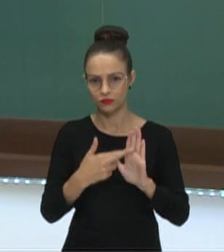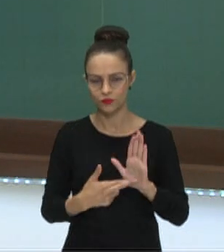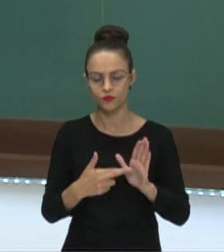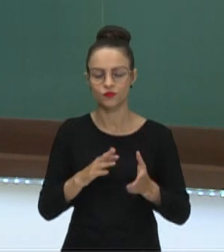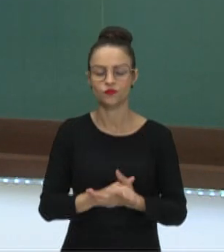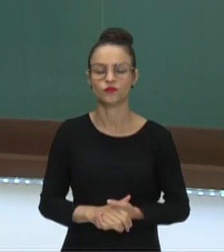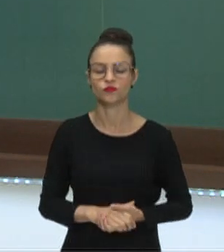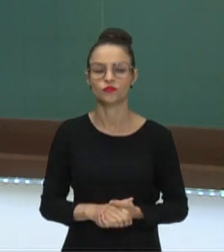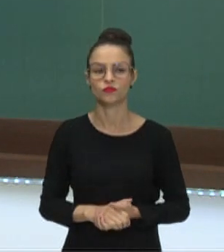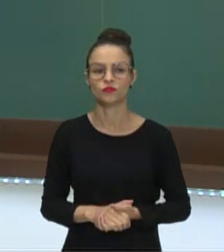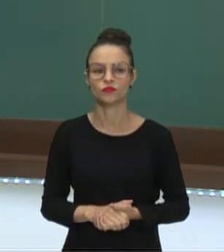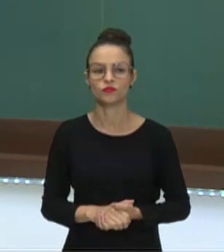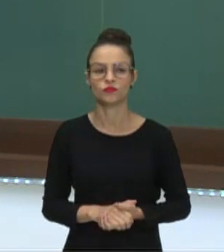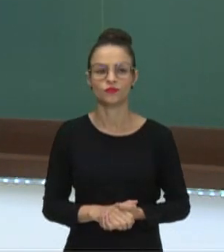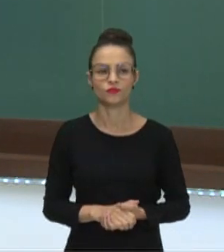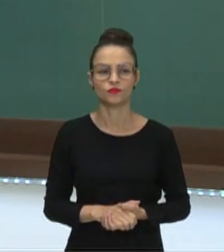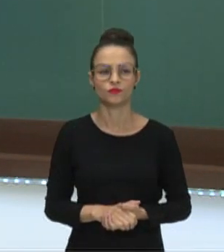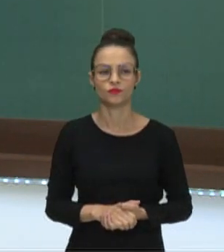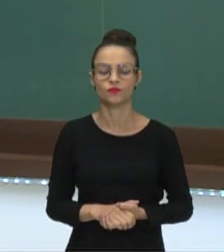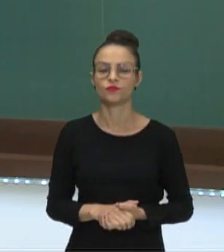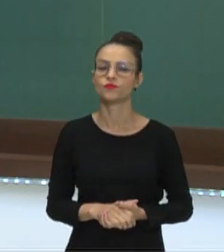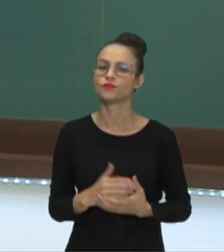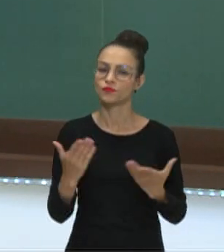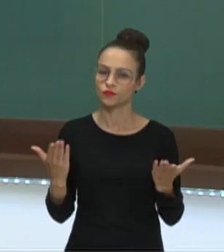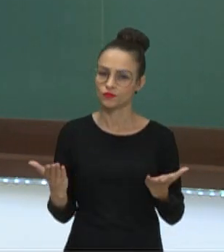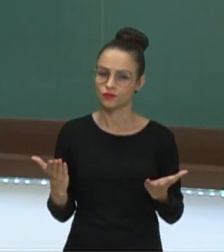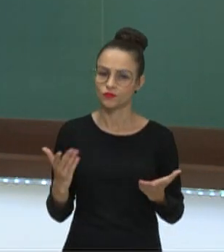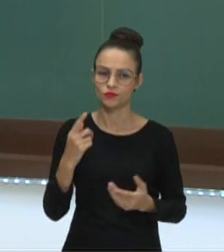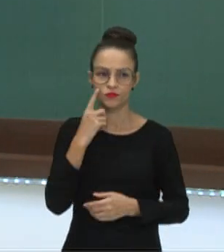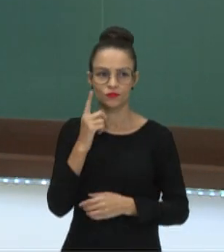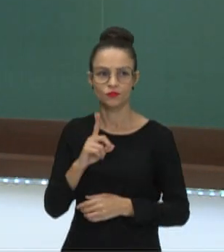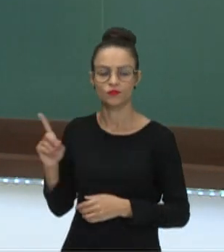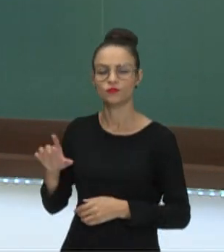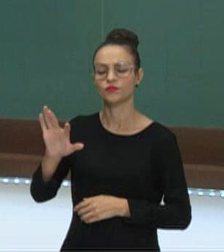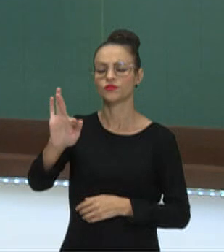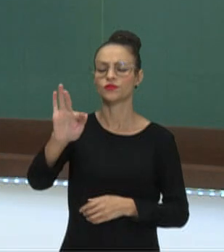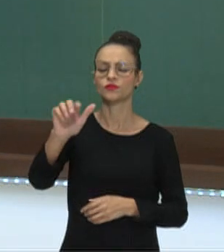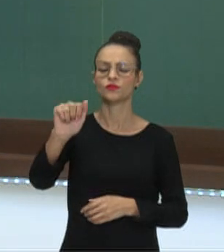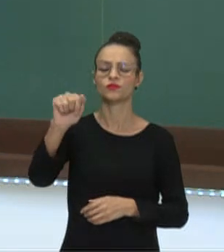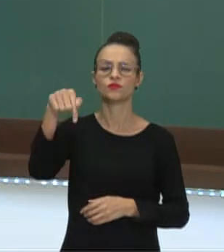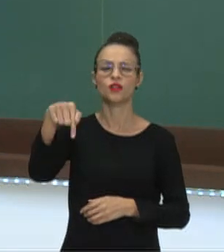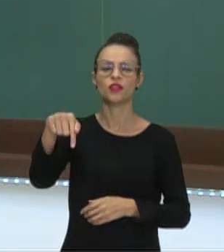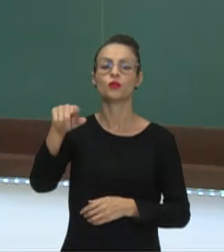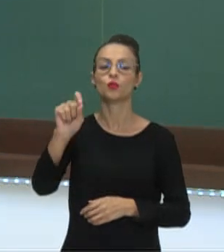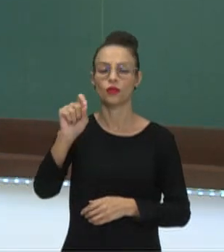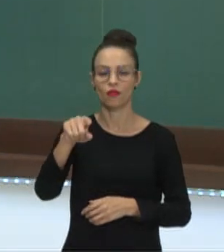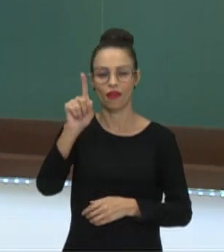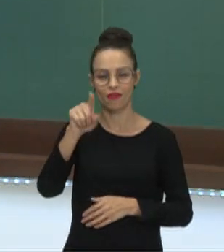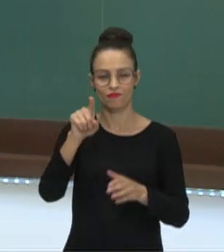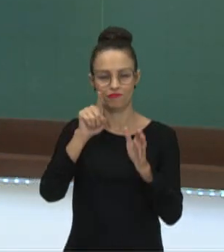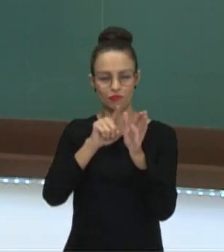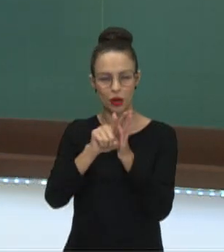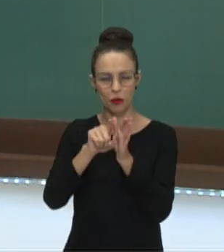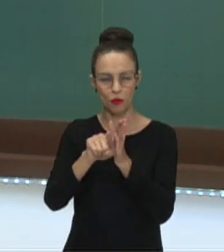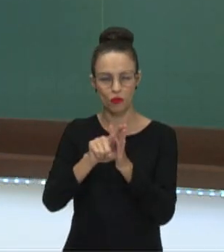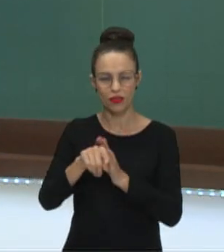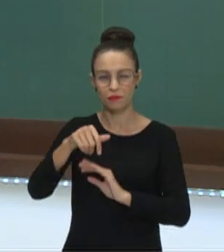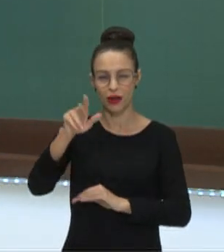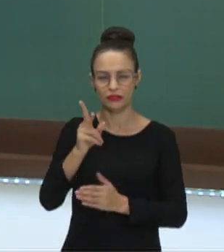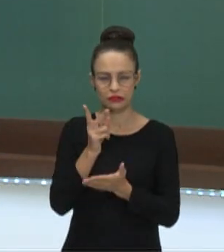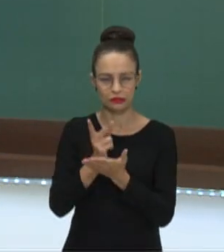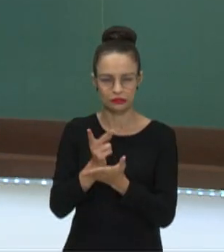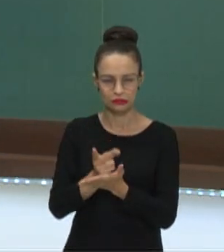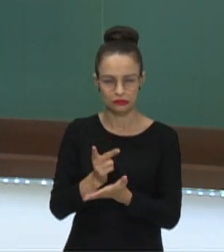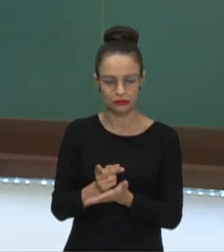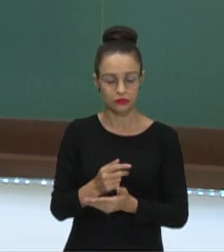Frequently asked questions. E aí, então, tem o FAQ. O que é esse FAQ? As perguntas mais frequentes. Uma